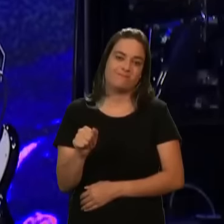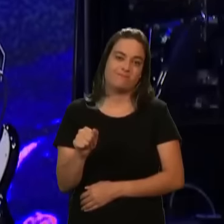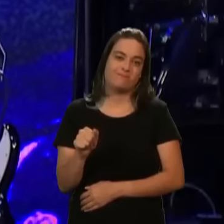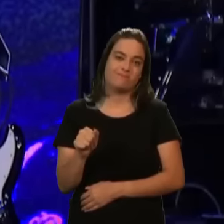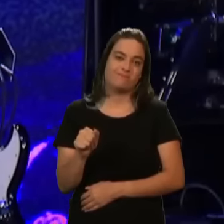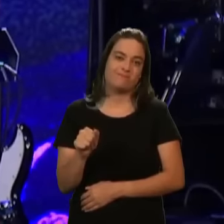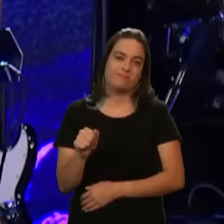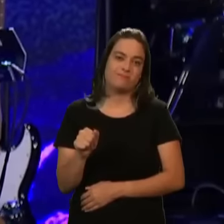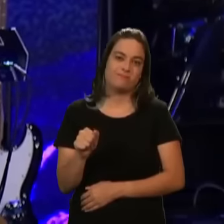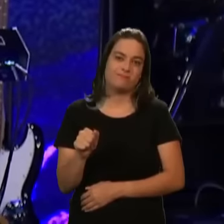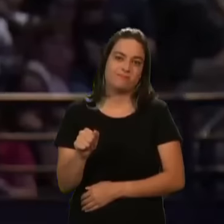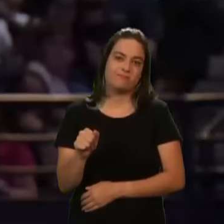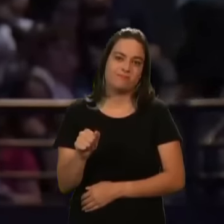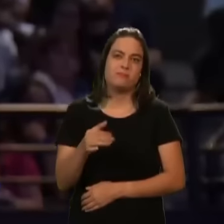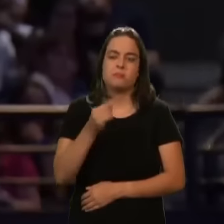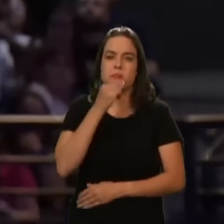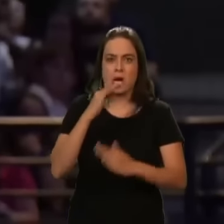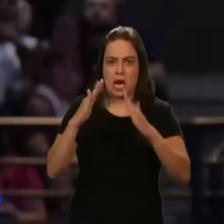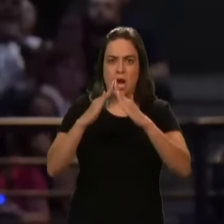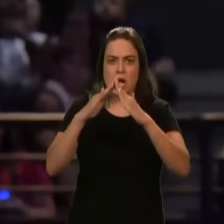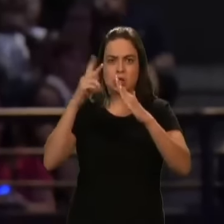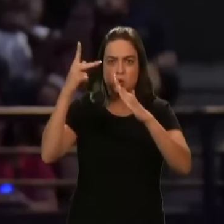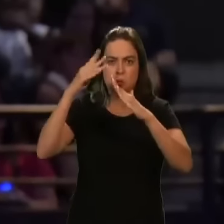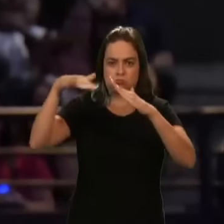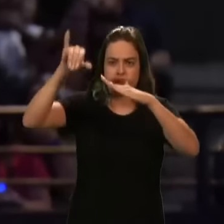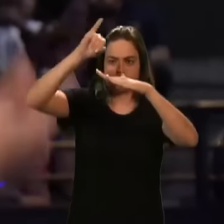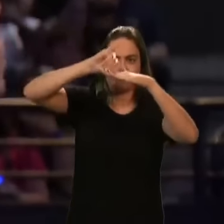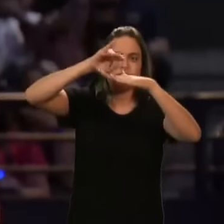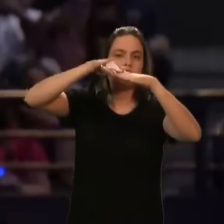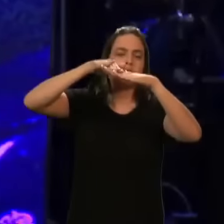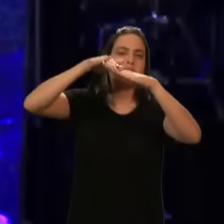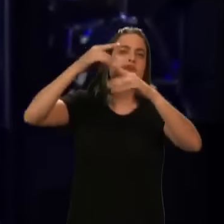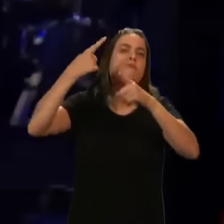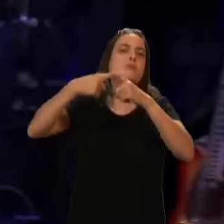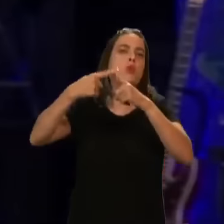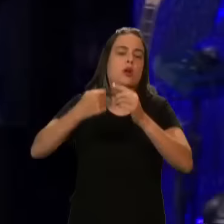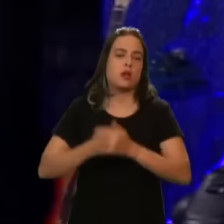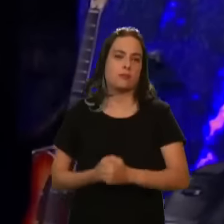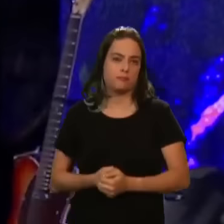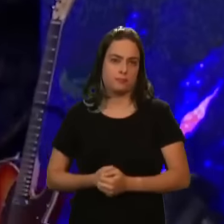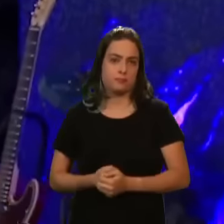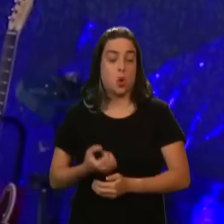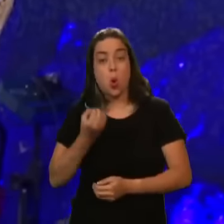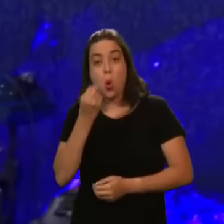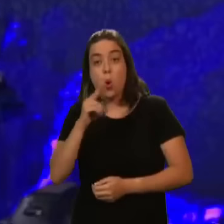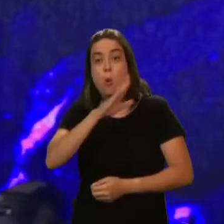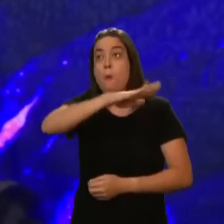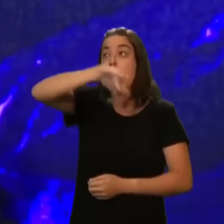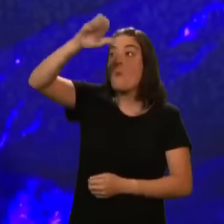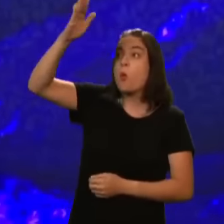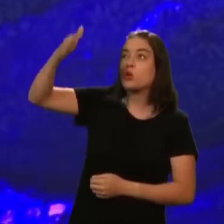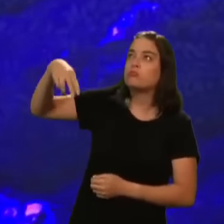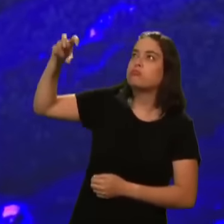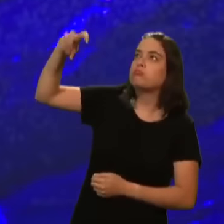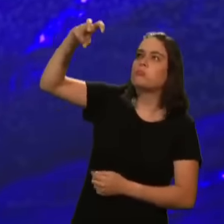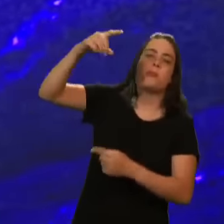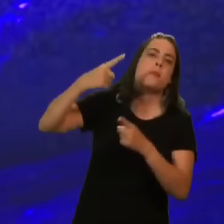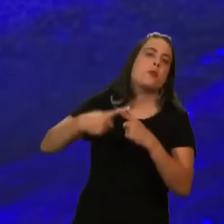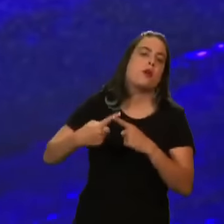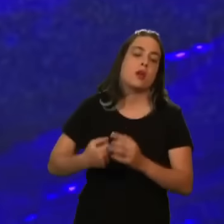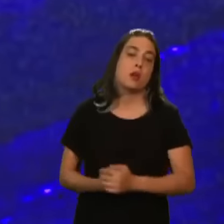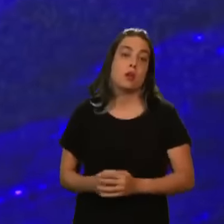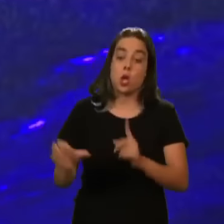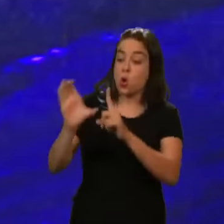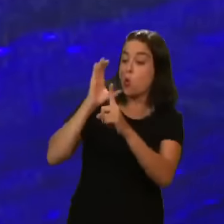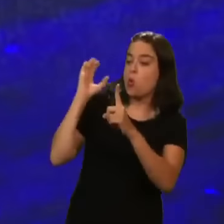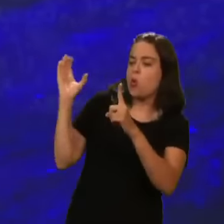Para que serve laje da sua casa? Para que serve um monte? Para que serve um culto? Para